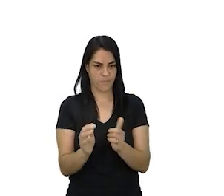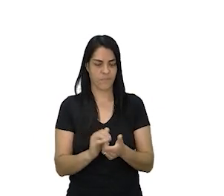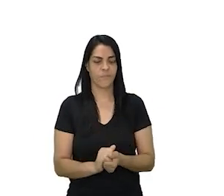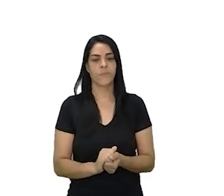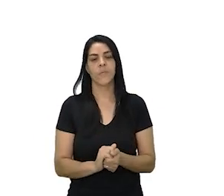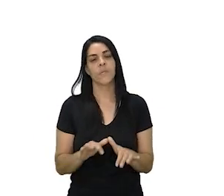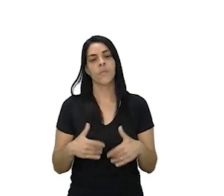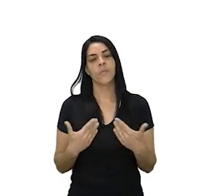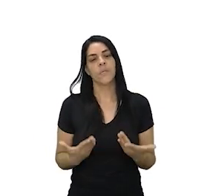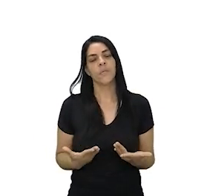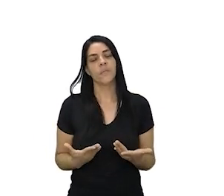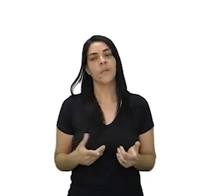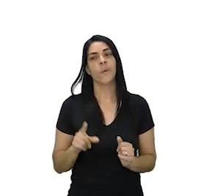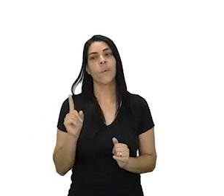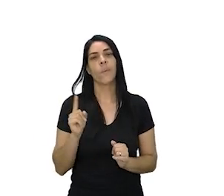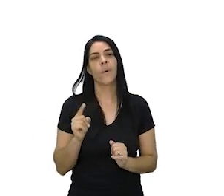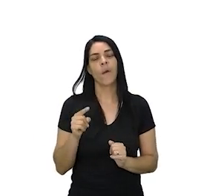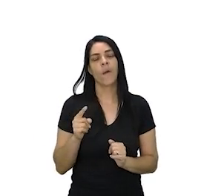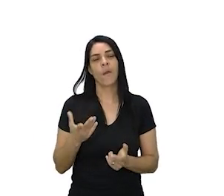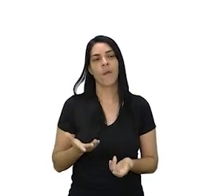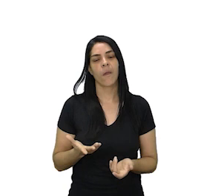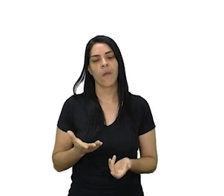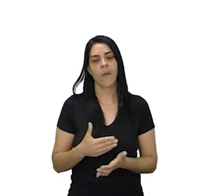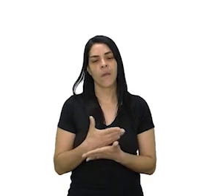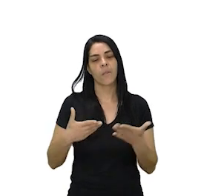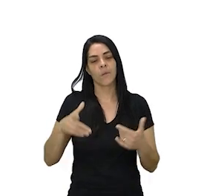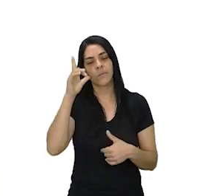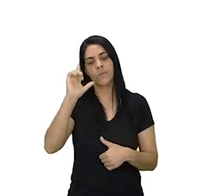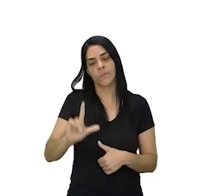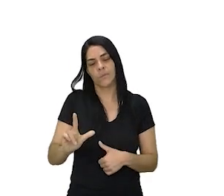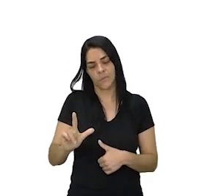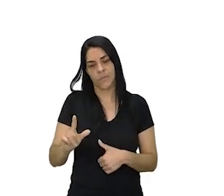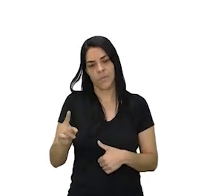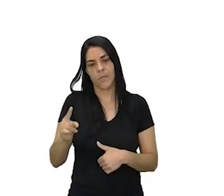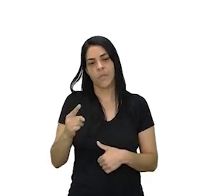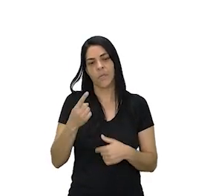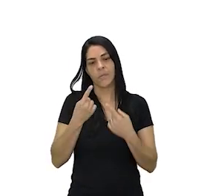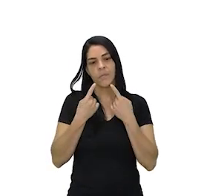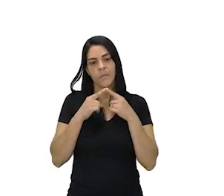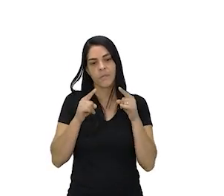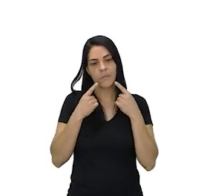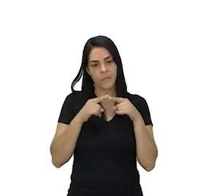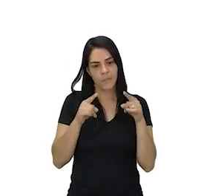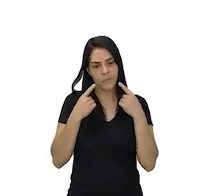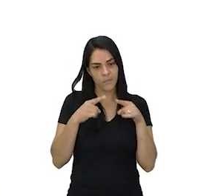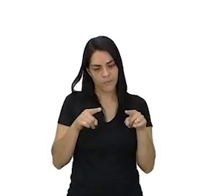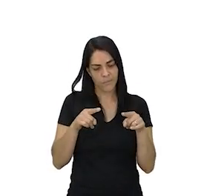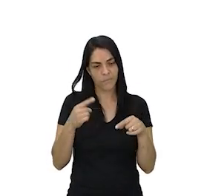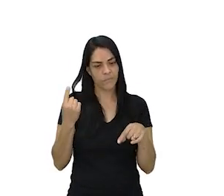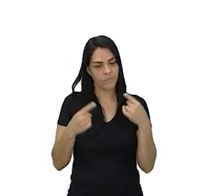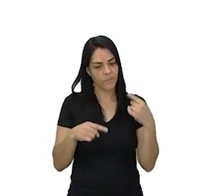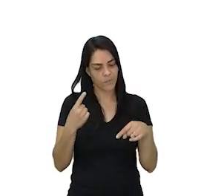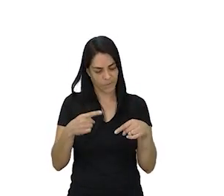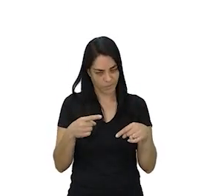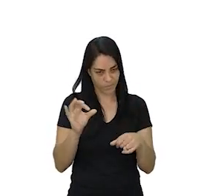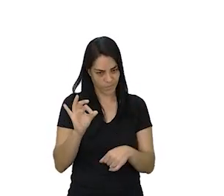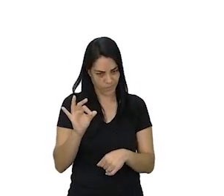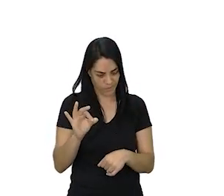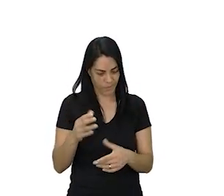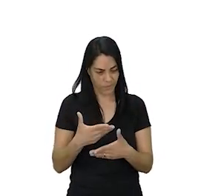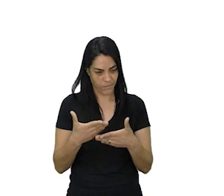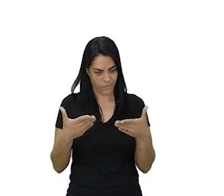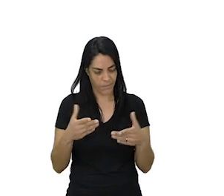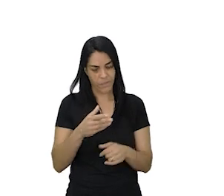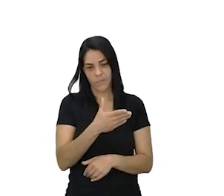Então, é nesse sentido que a gente vai poder trazer essas discussões aqui para vocês hoje, tá? Para isso, então, a gente fez